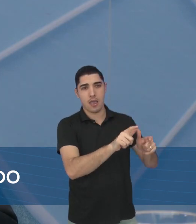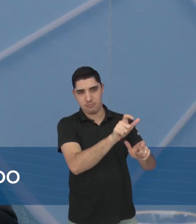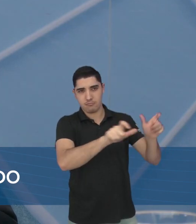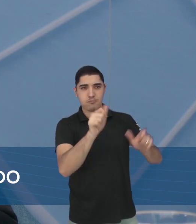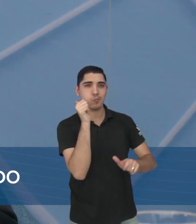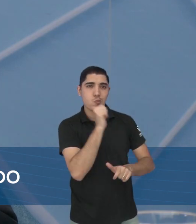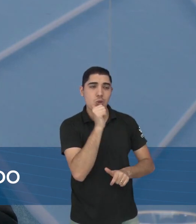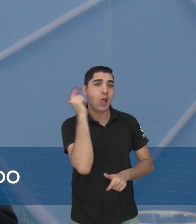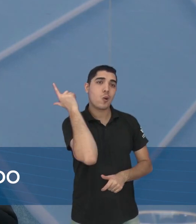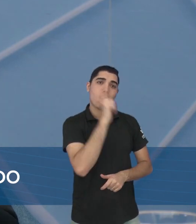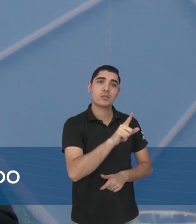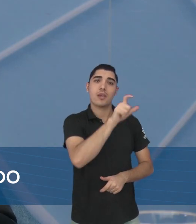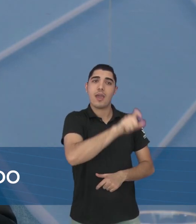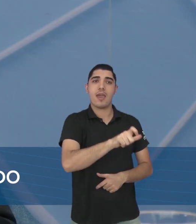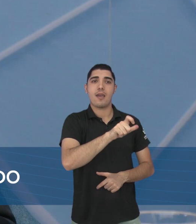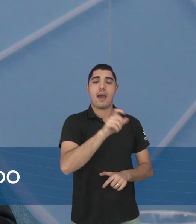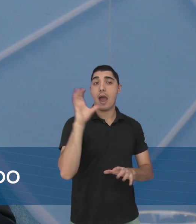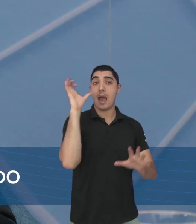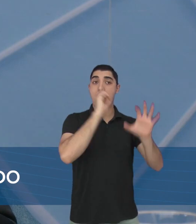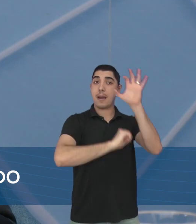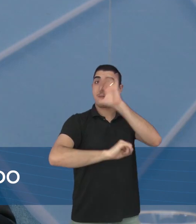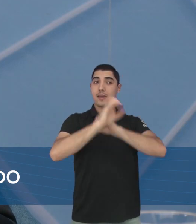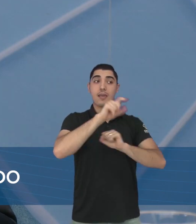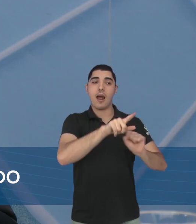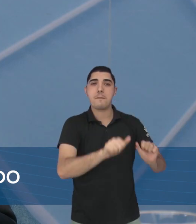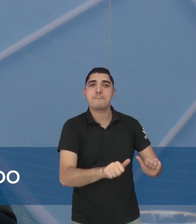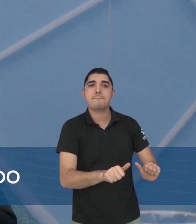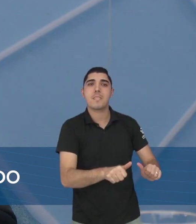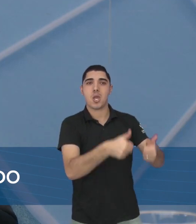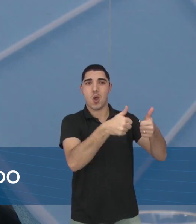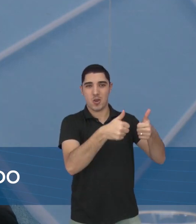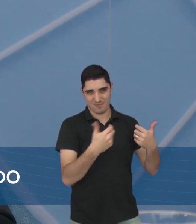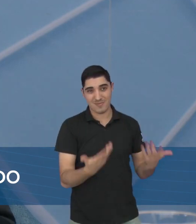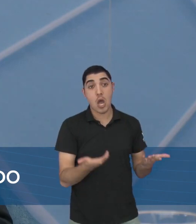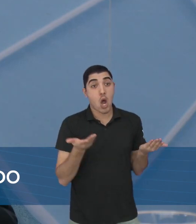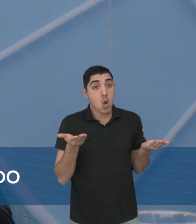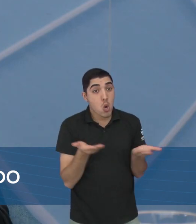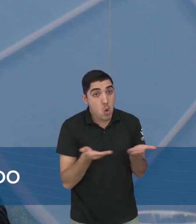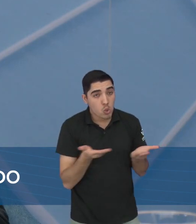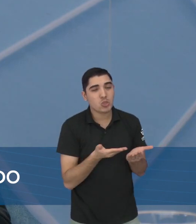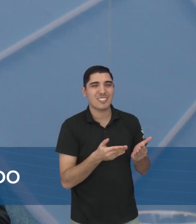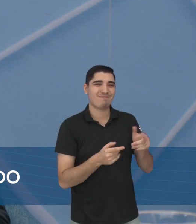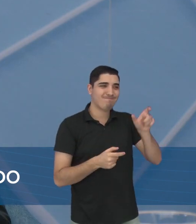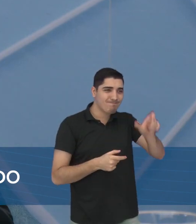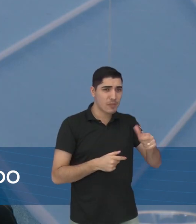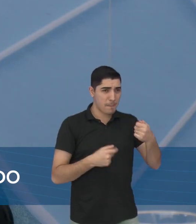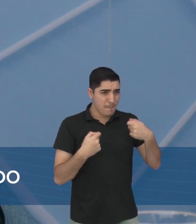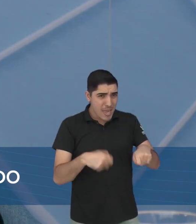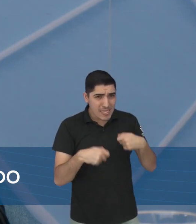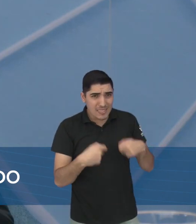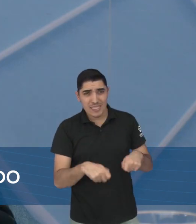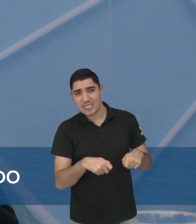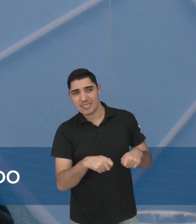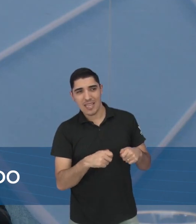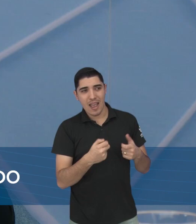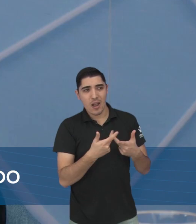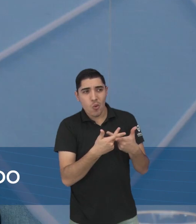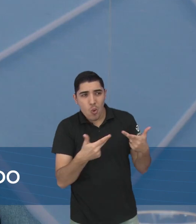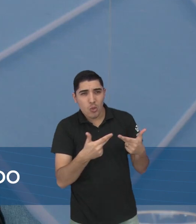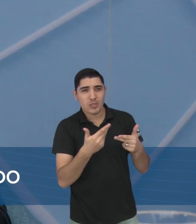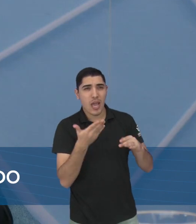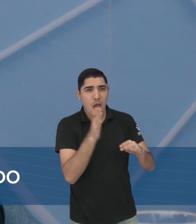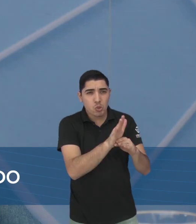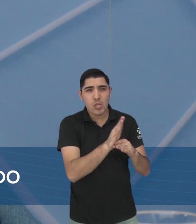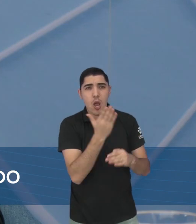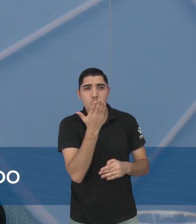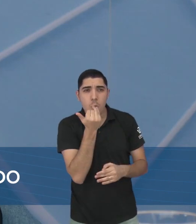assim, melhorar a sua condição, né? Hoje elas estão numa situação de necessidade, muitas vezes